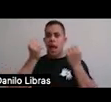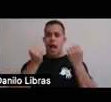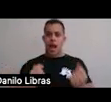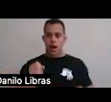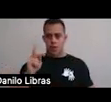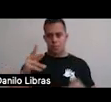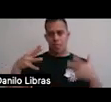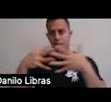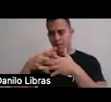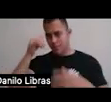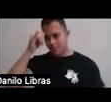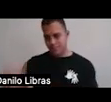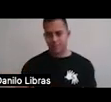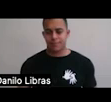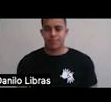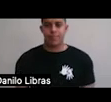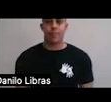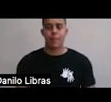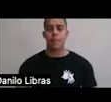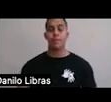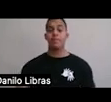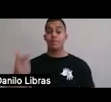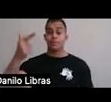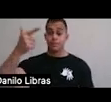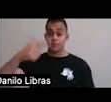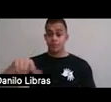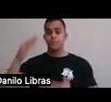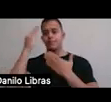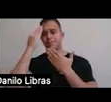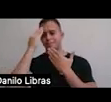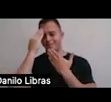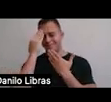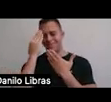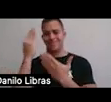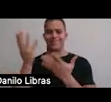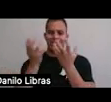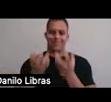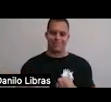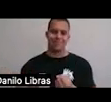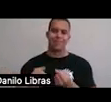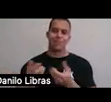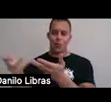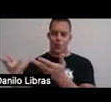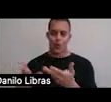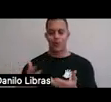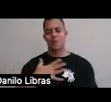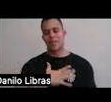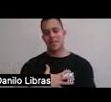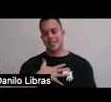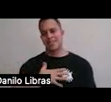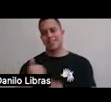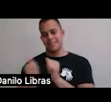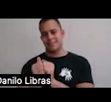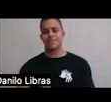tá? Mas, mais uma vez, muito, muito obrigada por aceitar o nosso convite. É um prazer te ter aqui. Então,